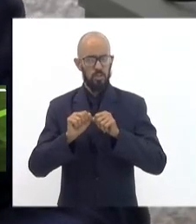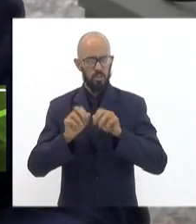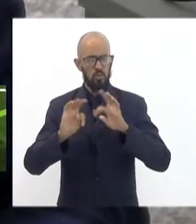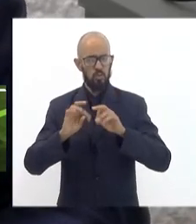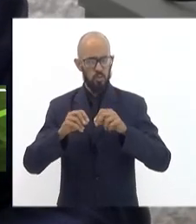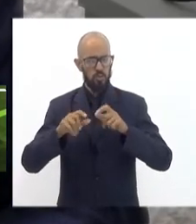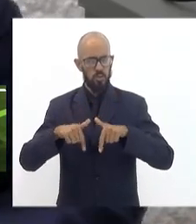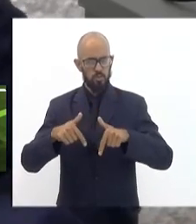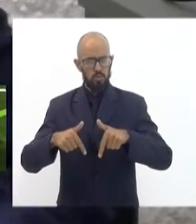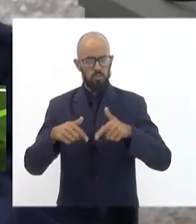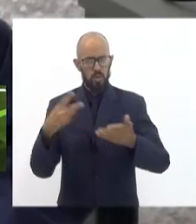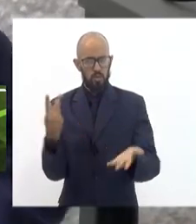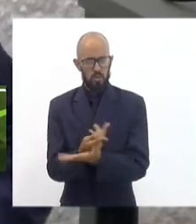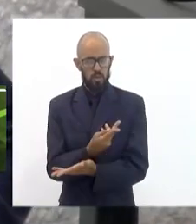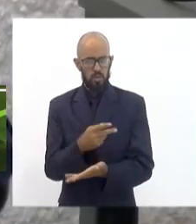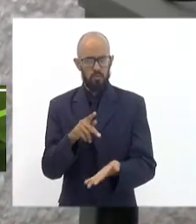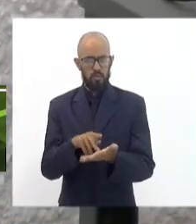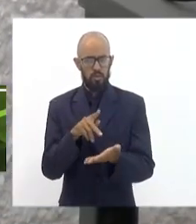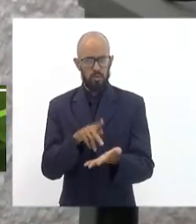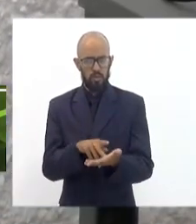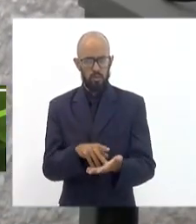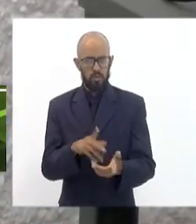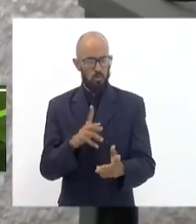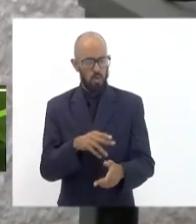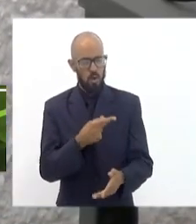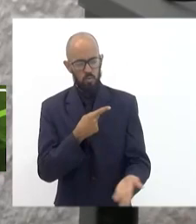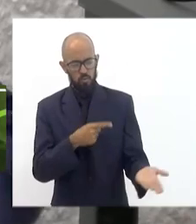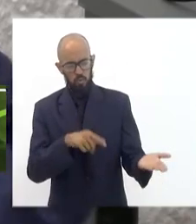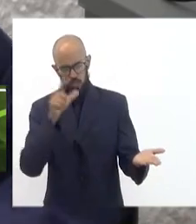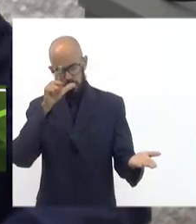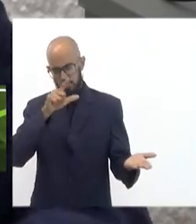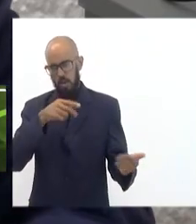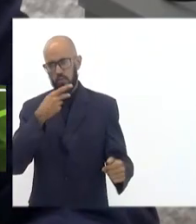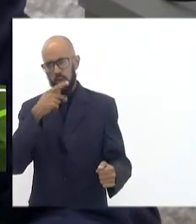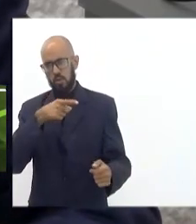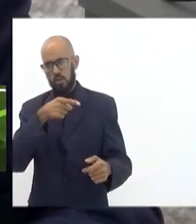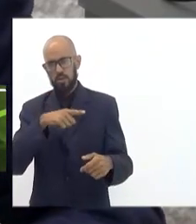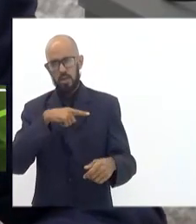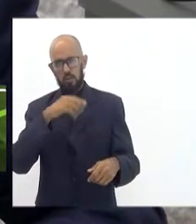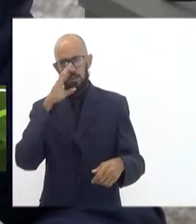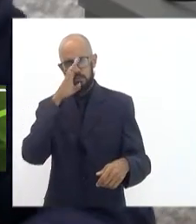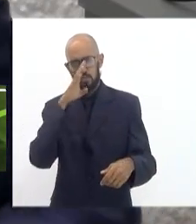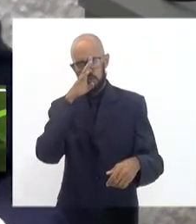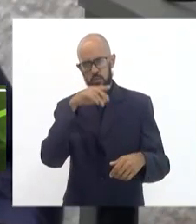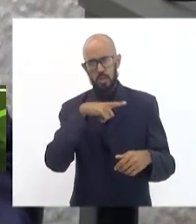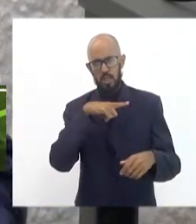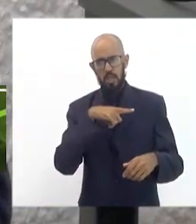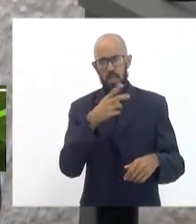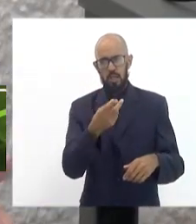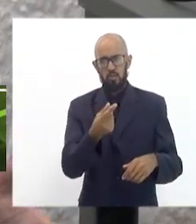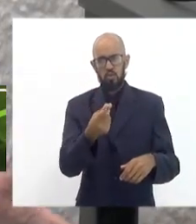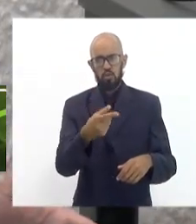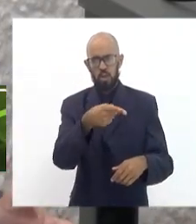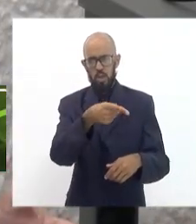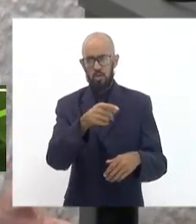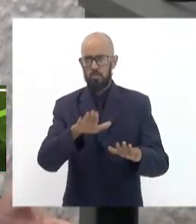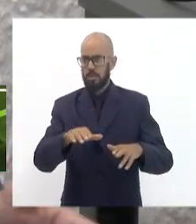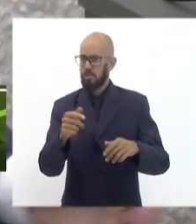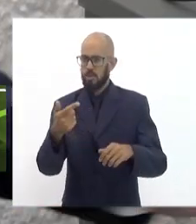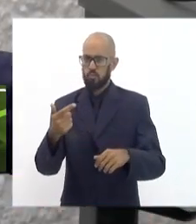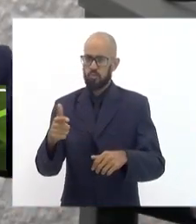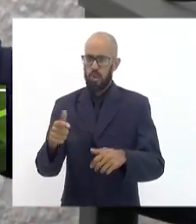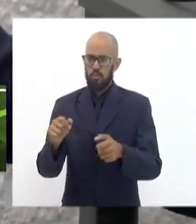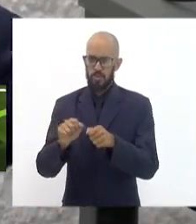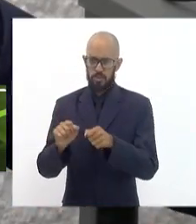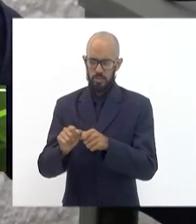acontecesse porque eu como como você coloca coloca muito bem é um absurdo você tem um recurso carimbando para investimento em habitação e você não